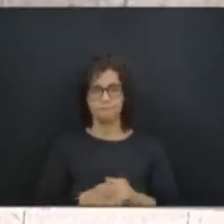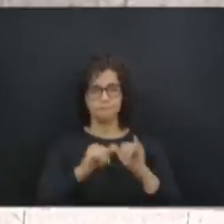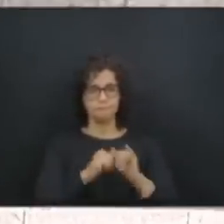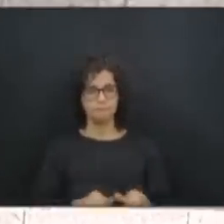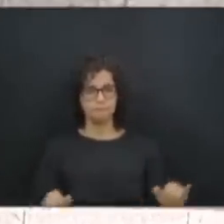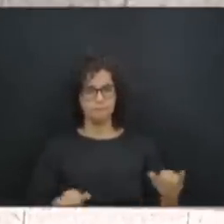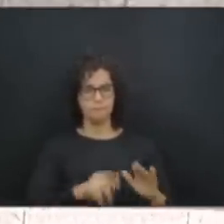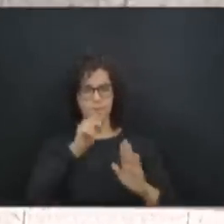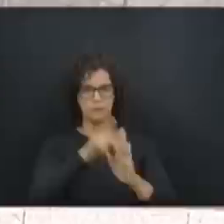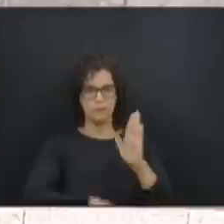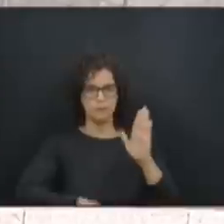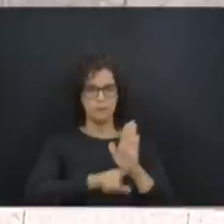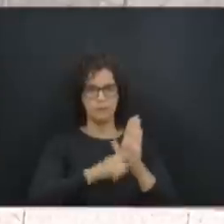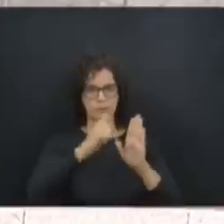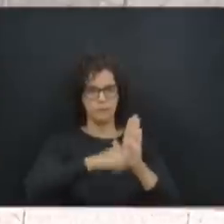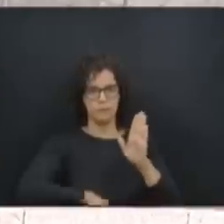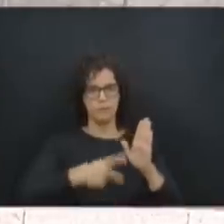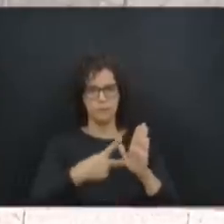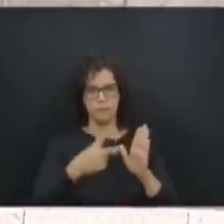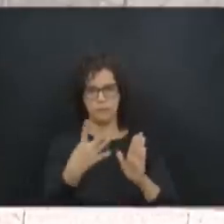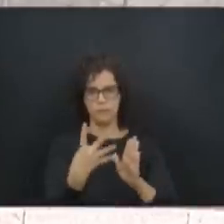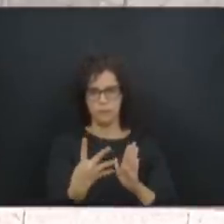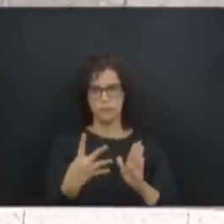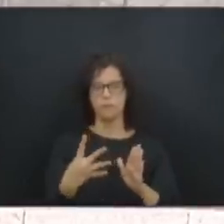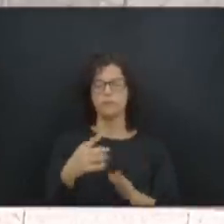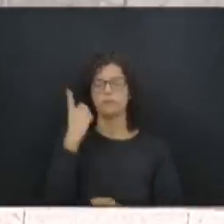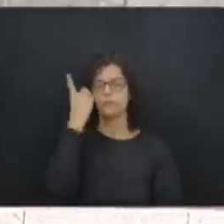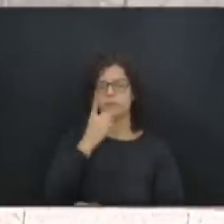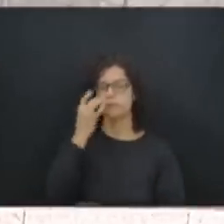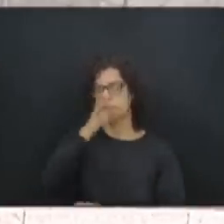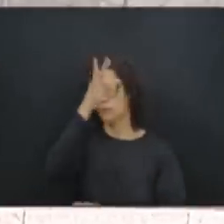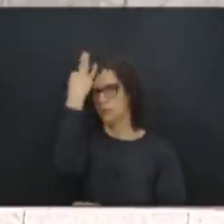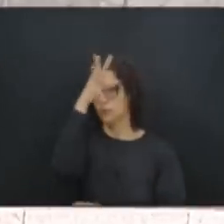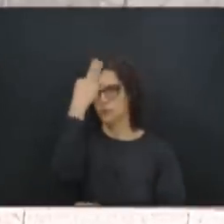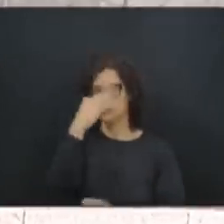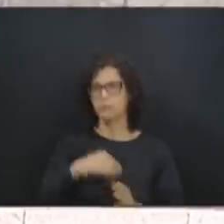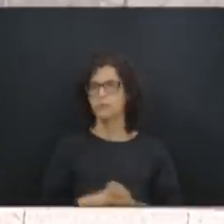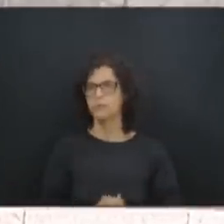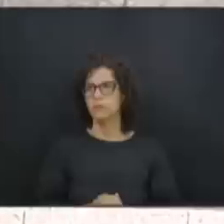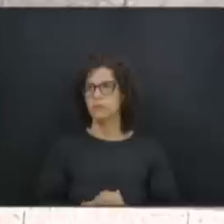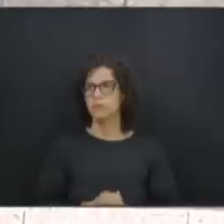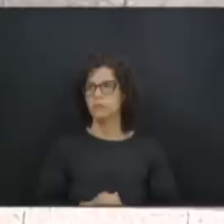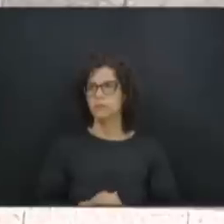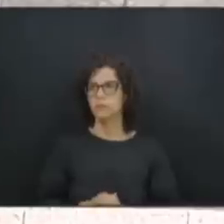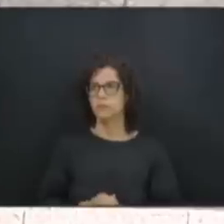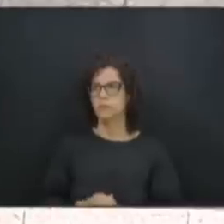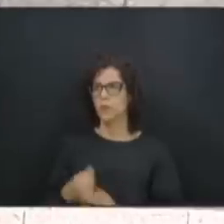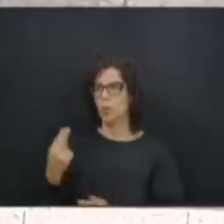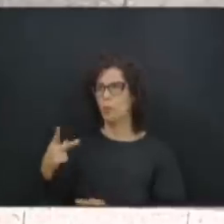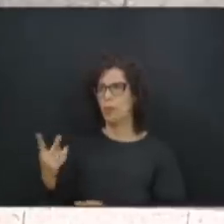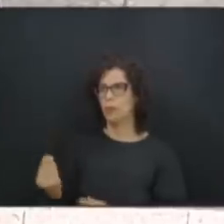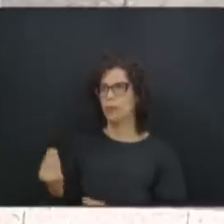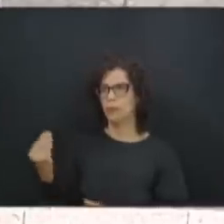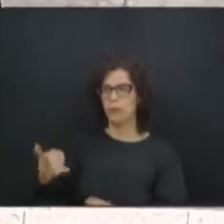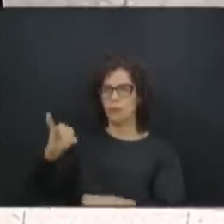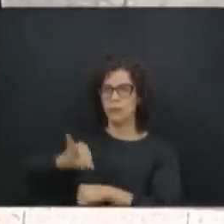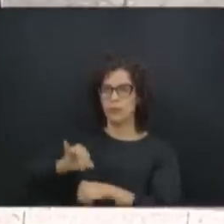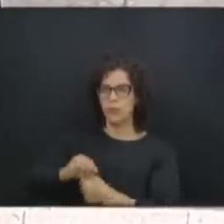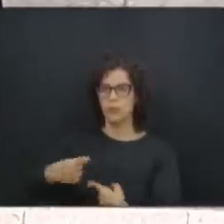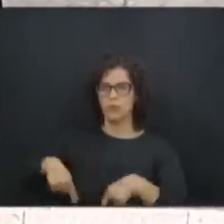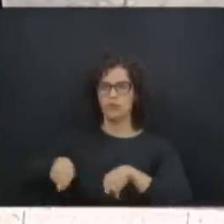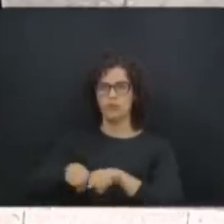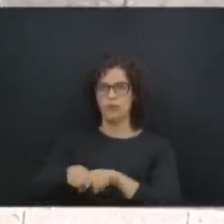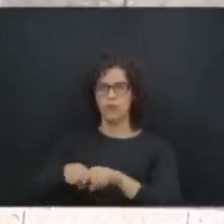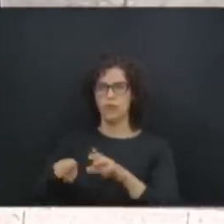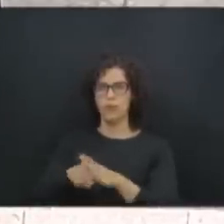comunicação o projeto de lei 214 autoria do deputado Thiago Amaral que consegue o título da República ao Centro de Reintegração